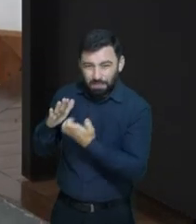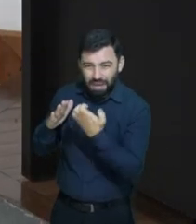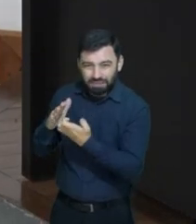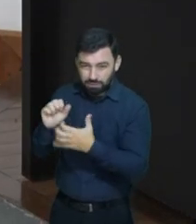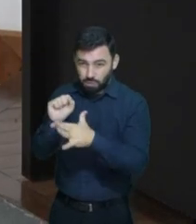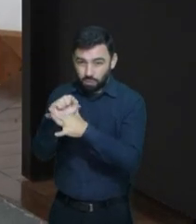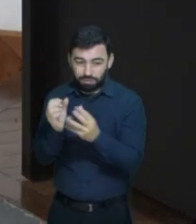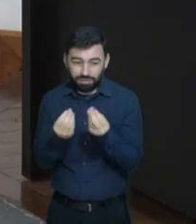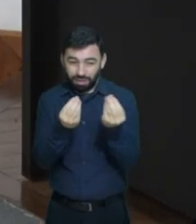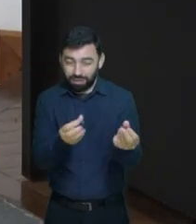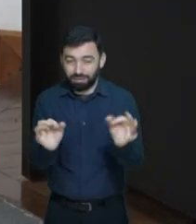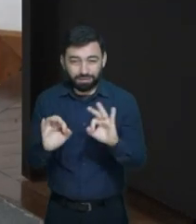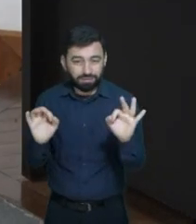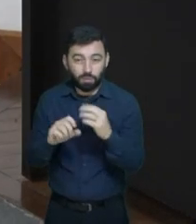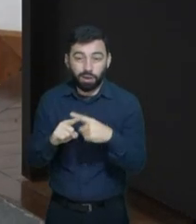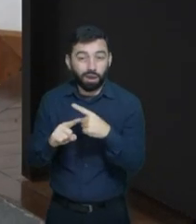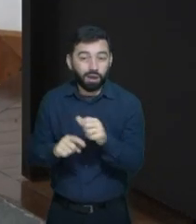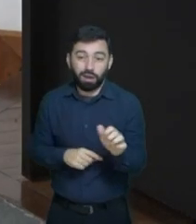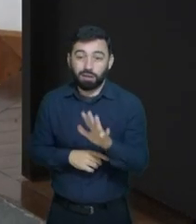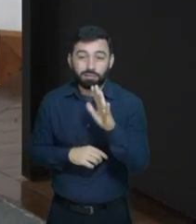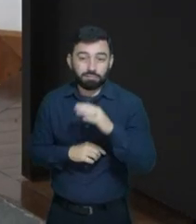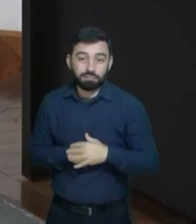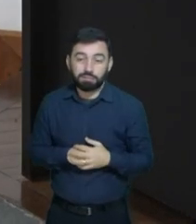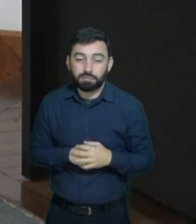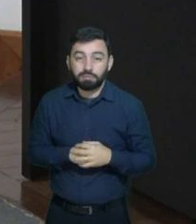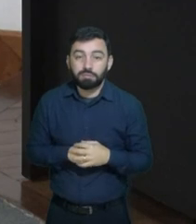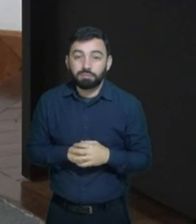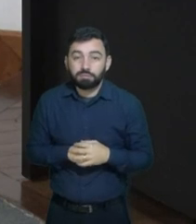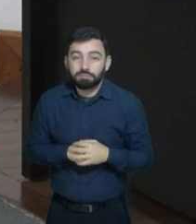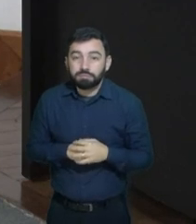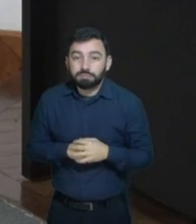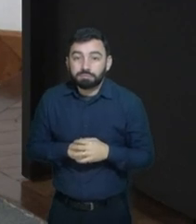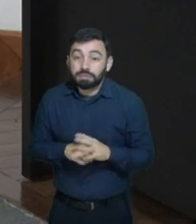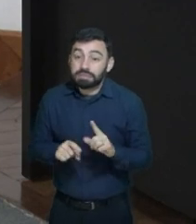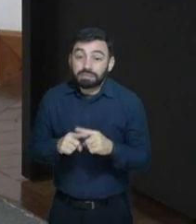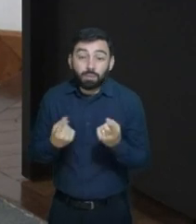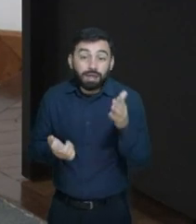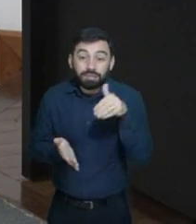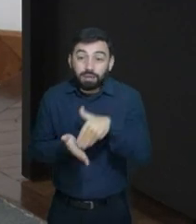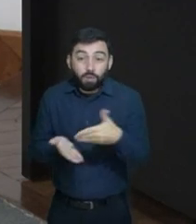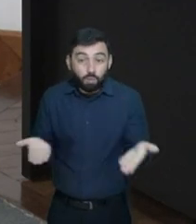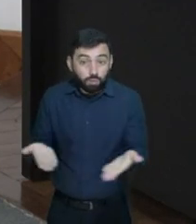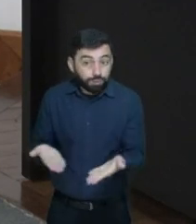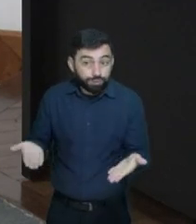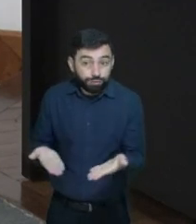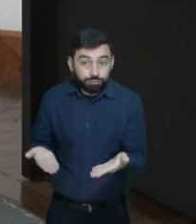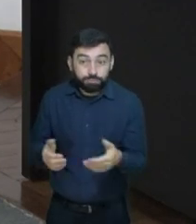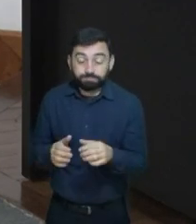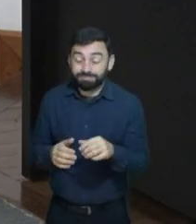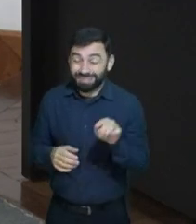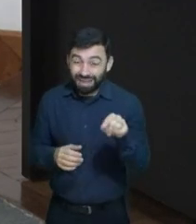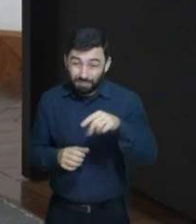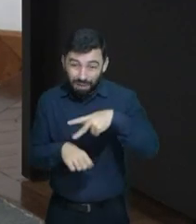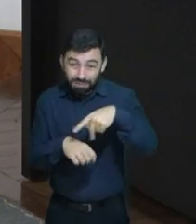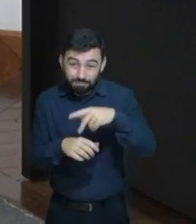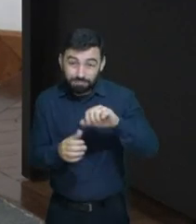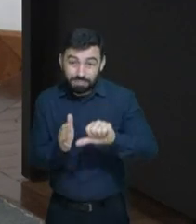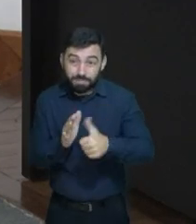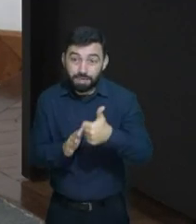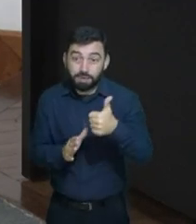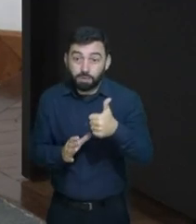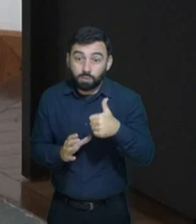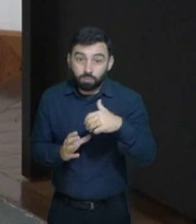dar mais seguro, porque é muito caro. Né? Então... Até hoje, um país de primeiro,